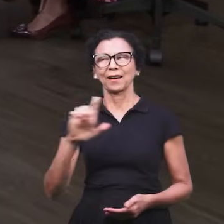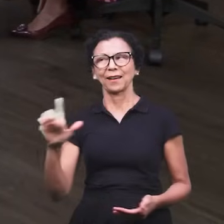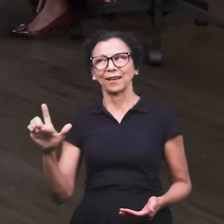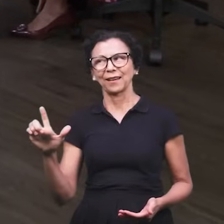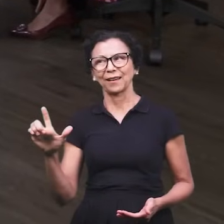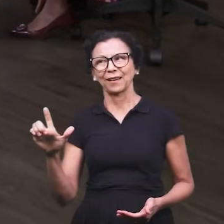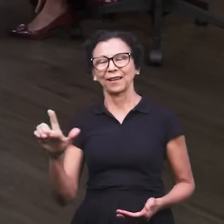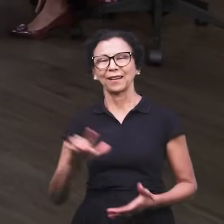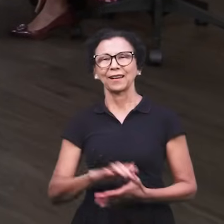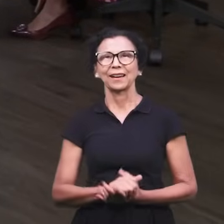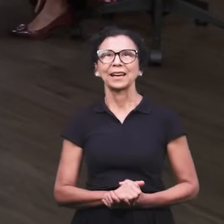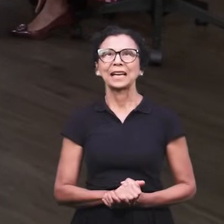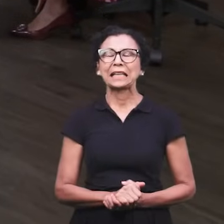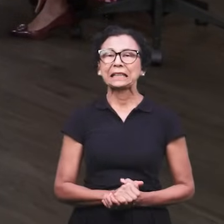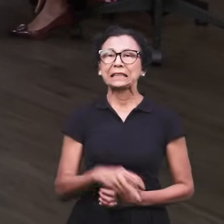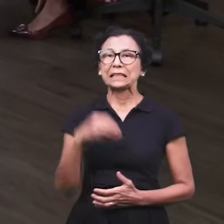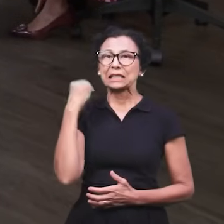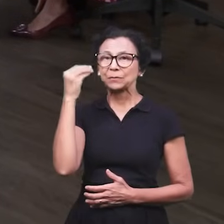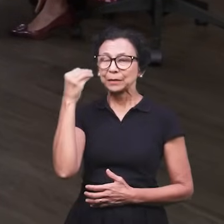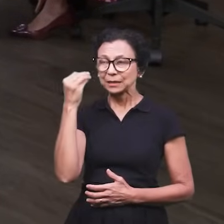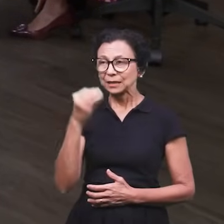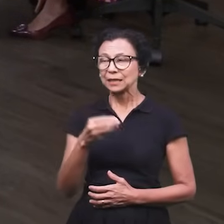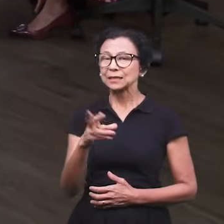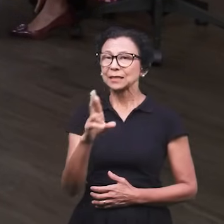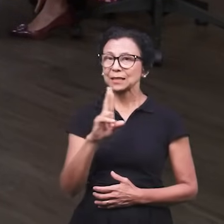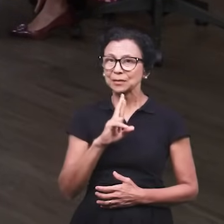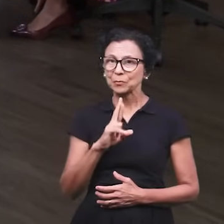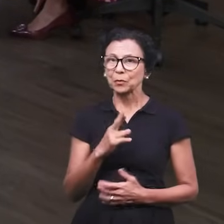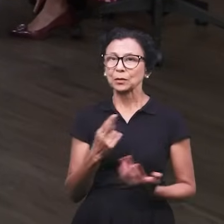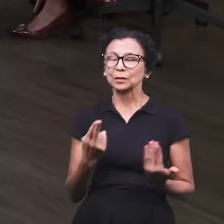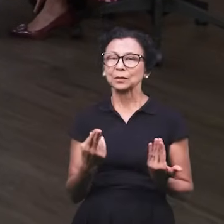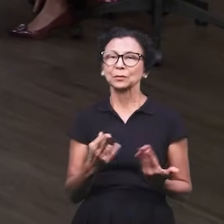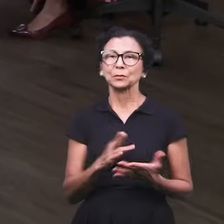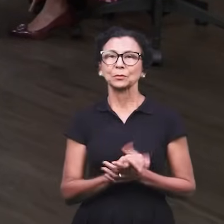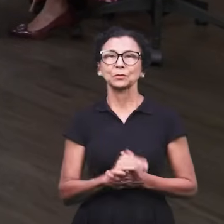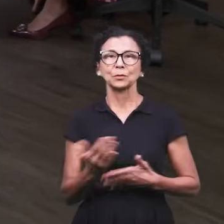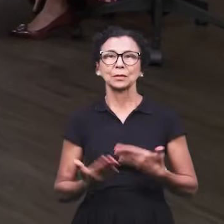Já está na palavra a resposta na própria experiência de Samuel, né?